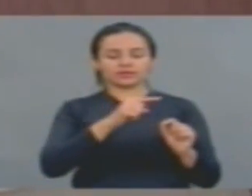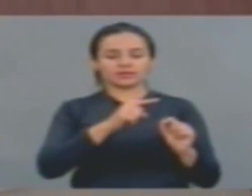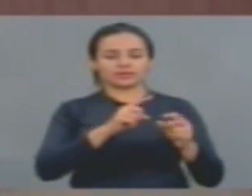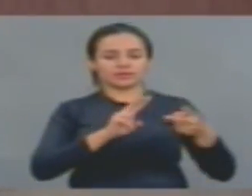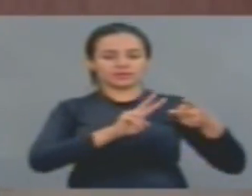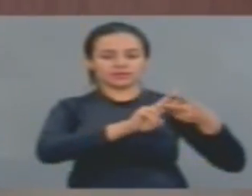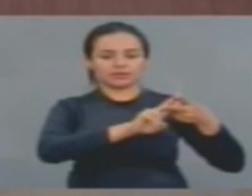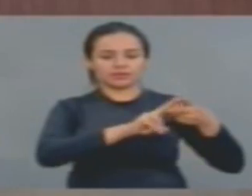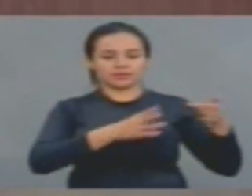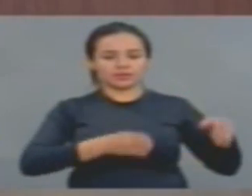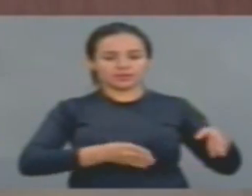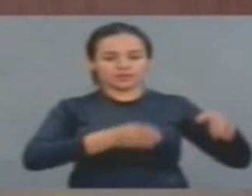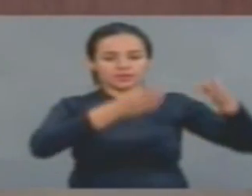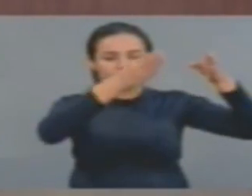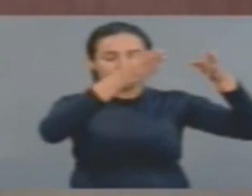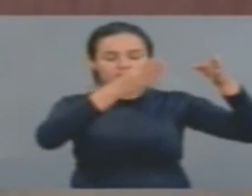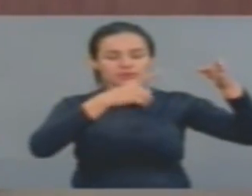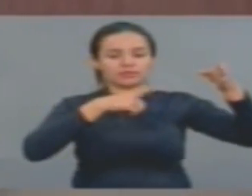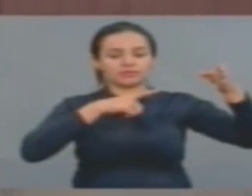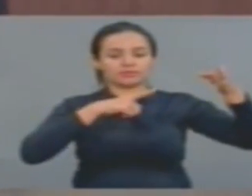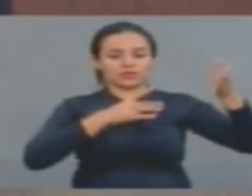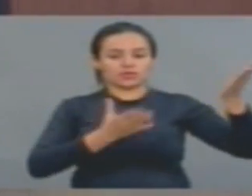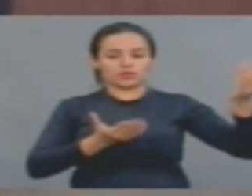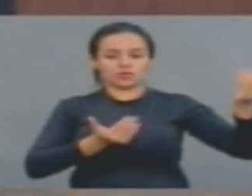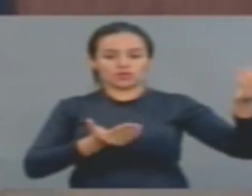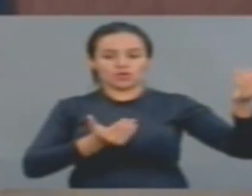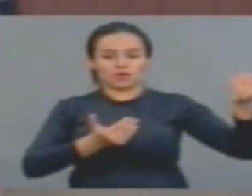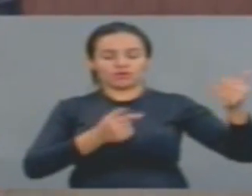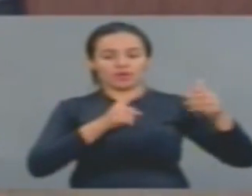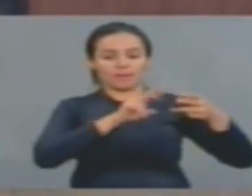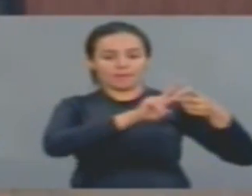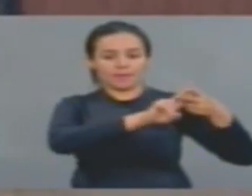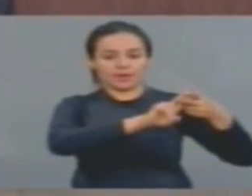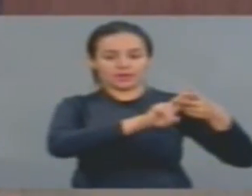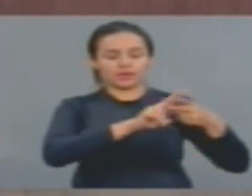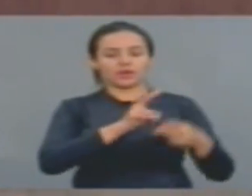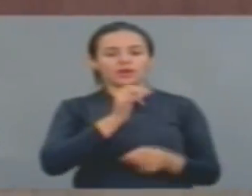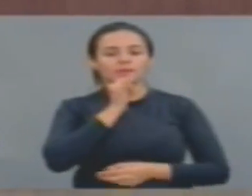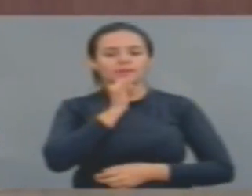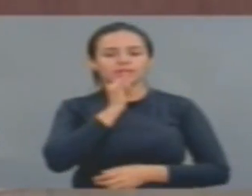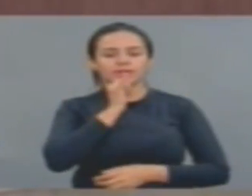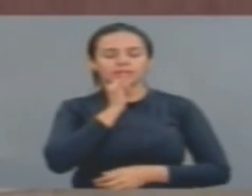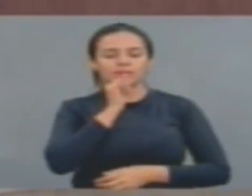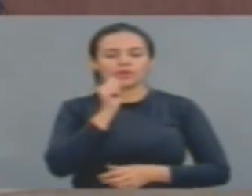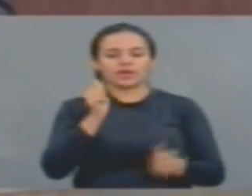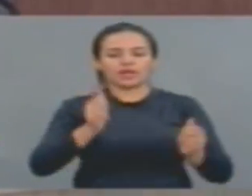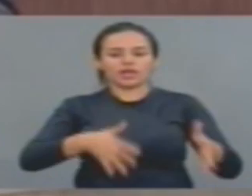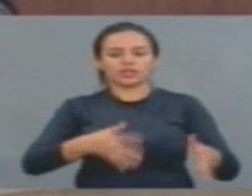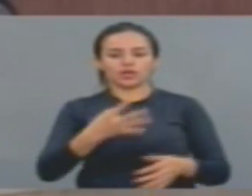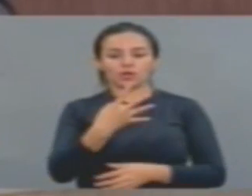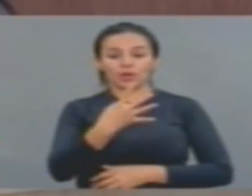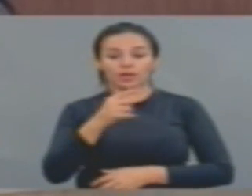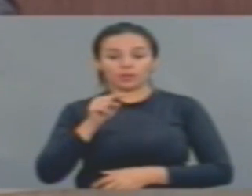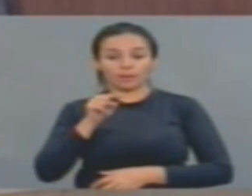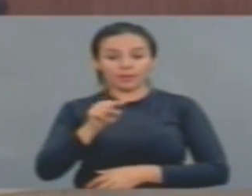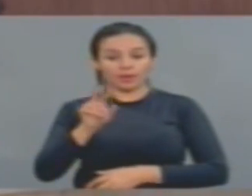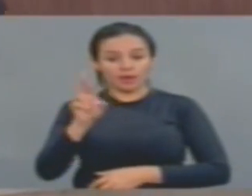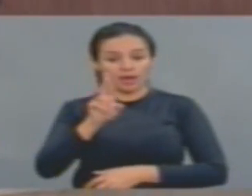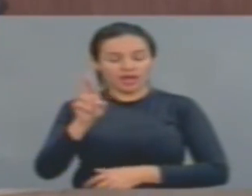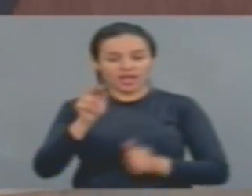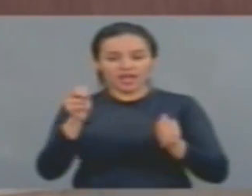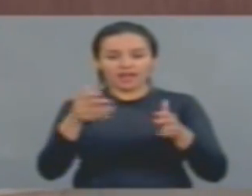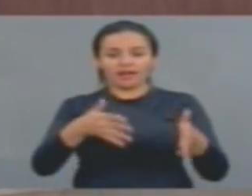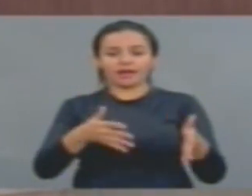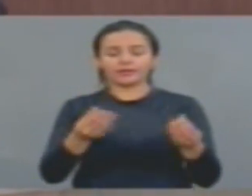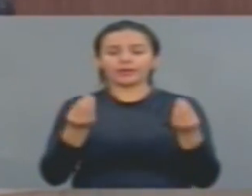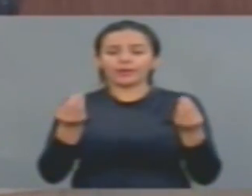outra questão seríssima. Veja só, se eu gasto R$4.000 e eu não desenvolvo atividades que previnam a reincidência, eu